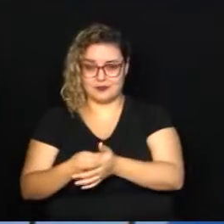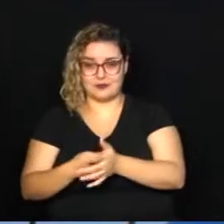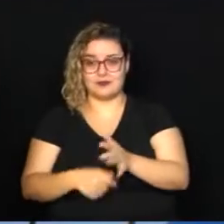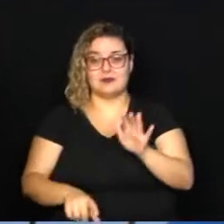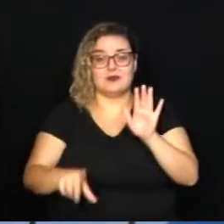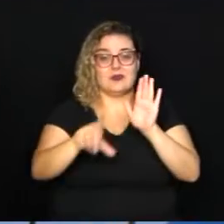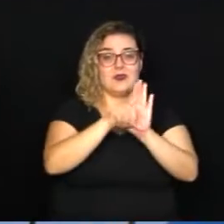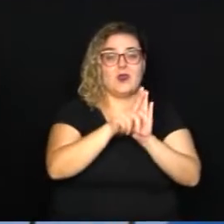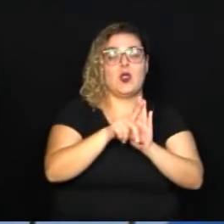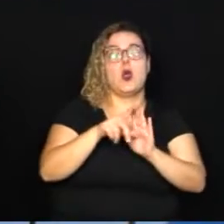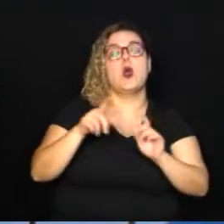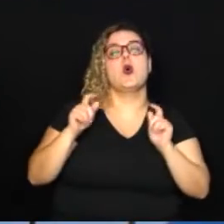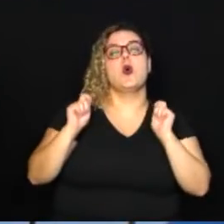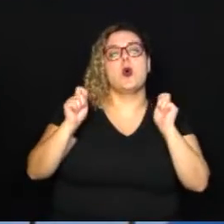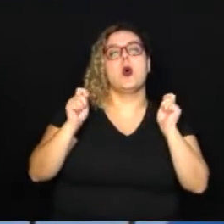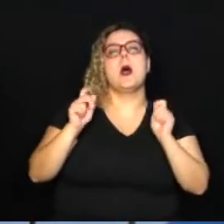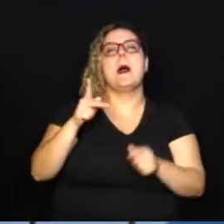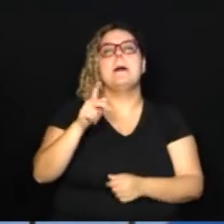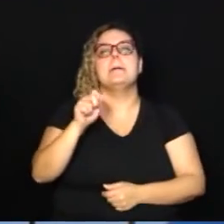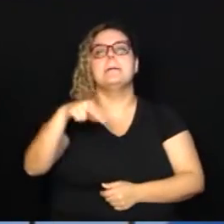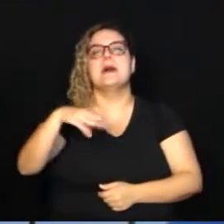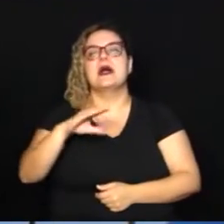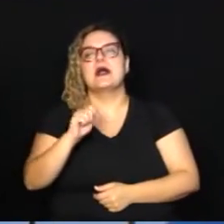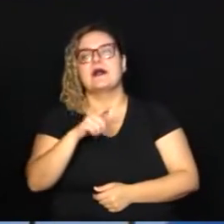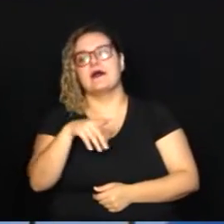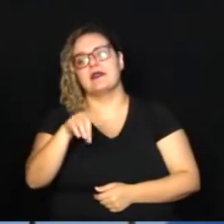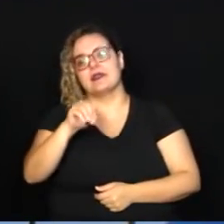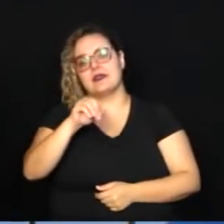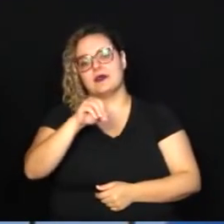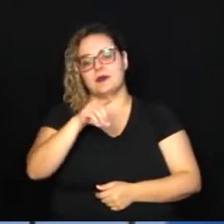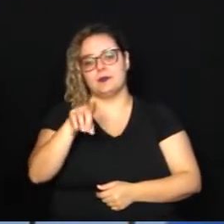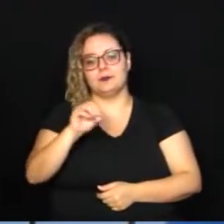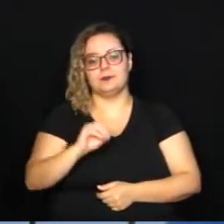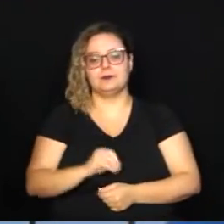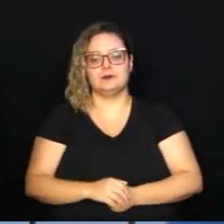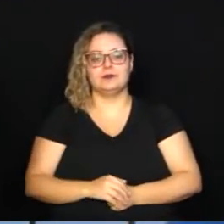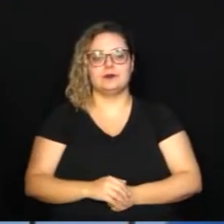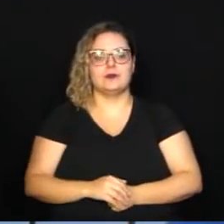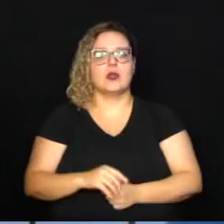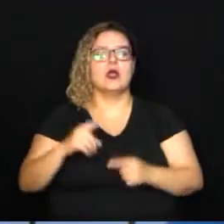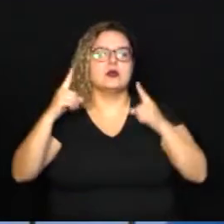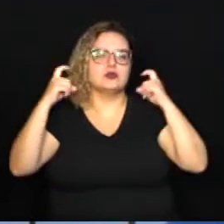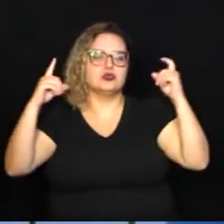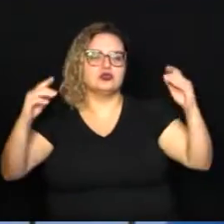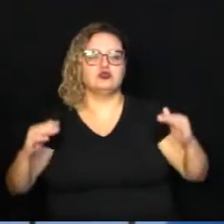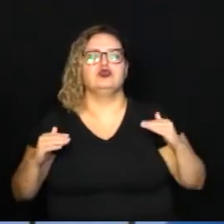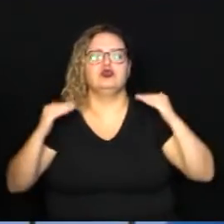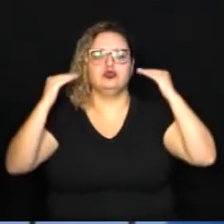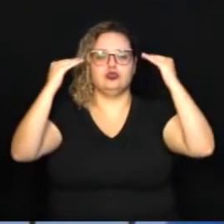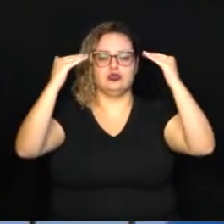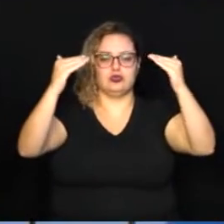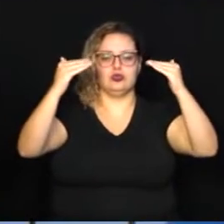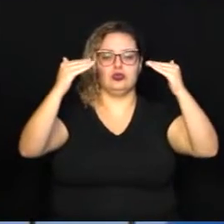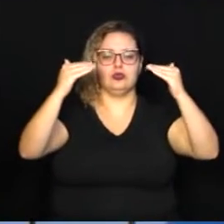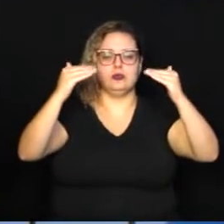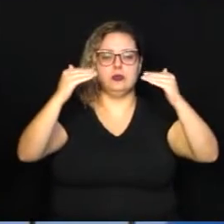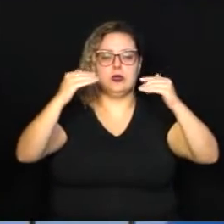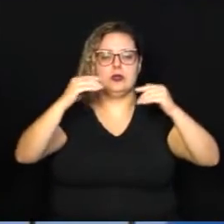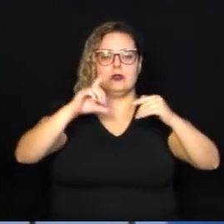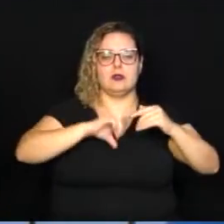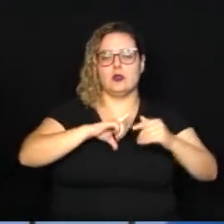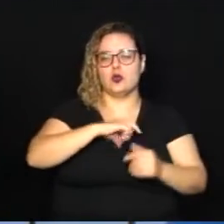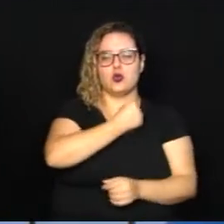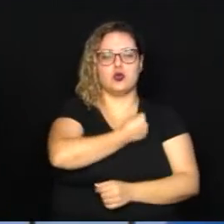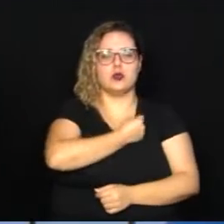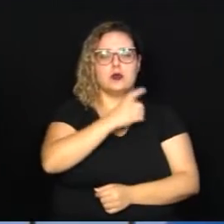do pancadão, que é aquela lei municipal que não permite o som acima de tantos